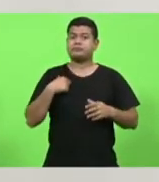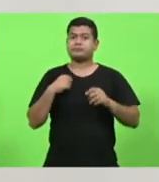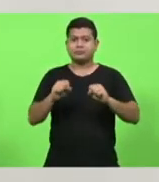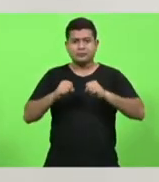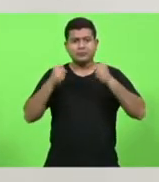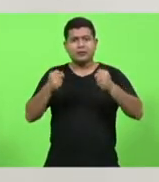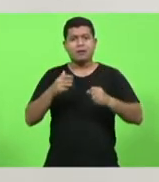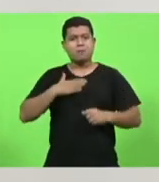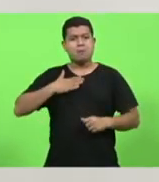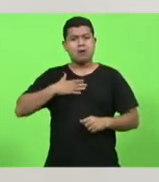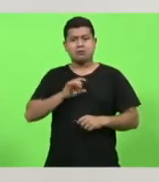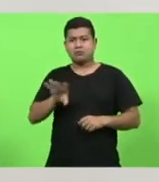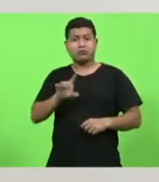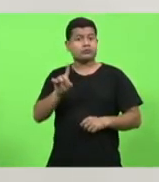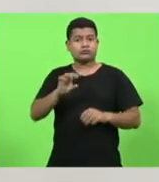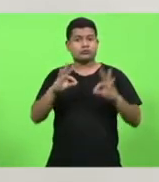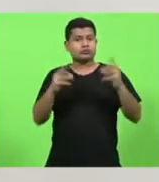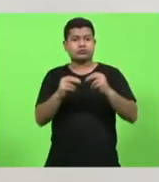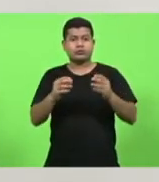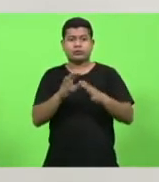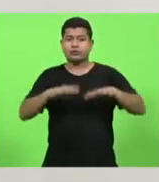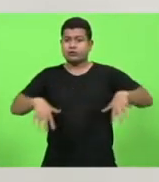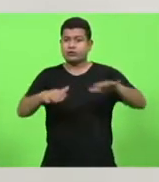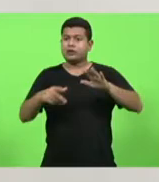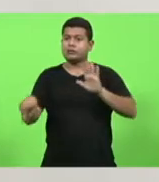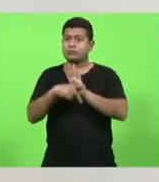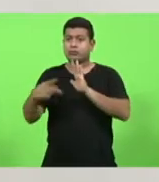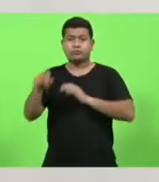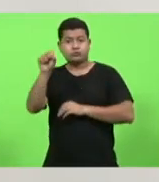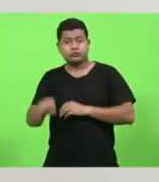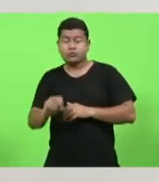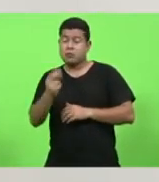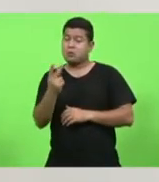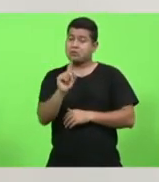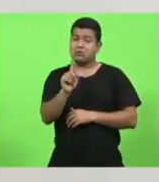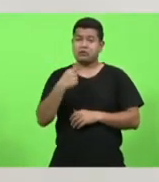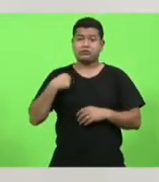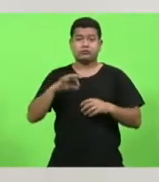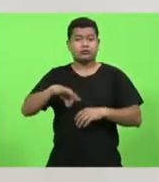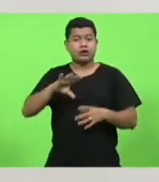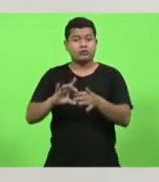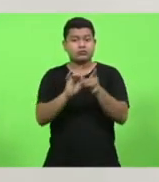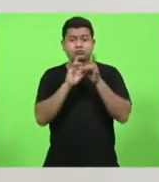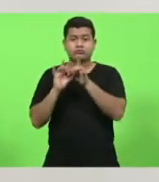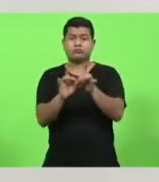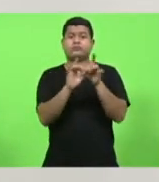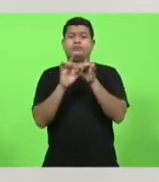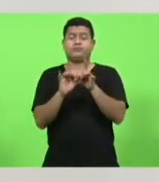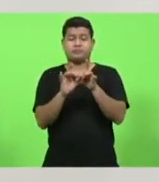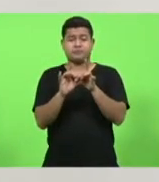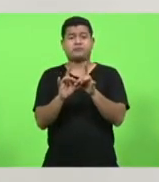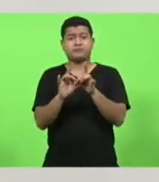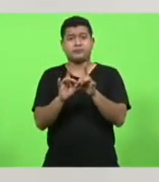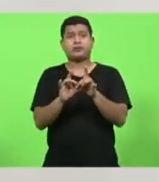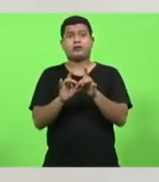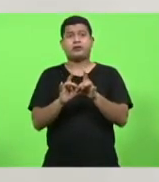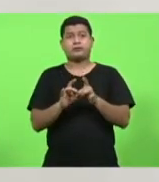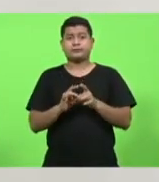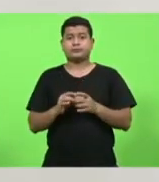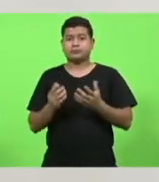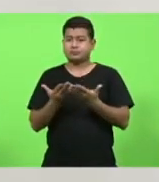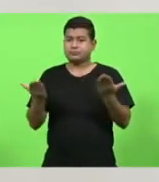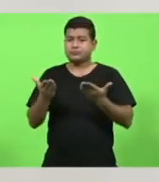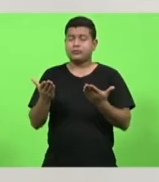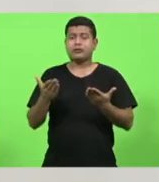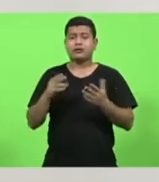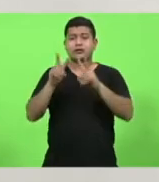de todos os parlamentares, sulistas ou não sulistas, estamos unidos aqui, né, buscando fazer a nossa parte como parlamentar, pegando as boas bandeiras. No meu